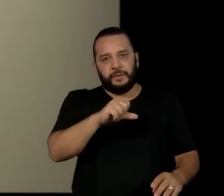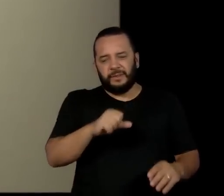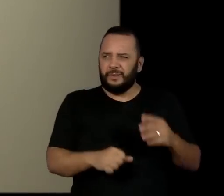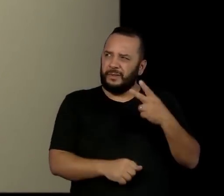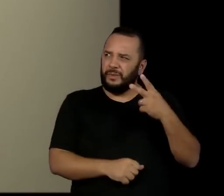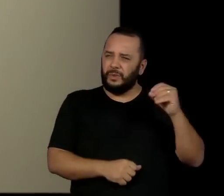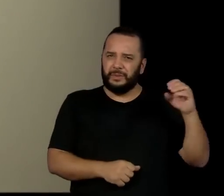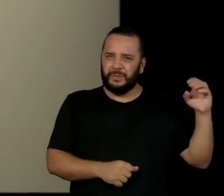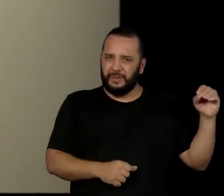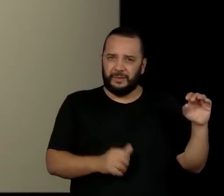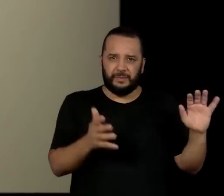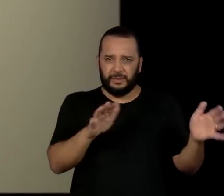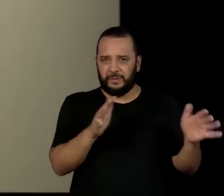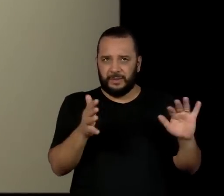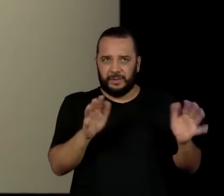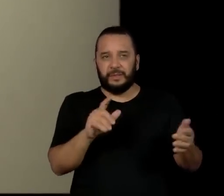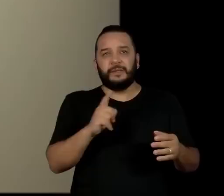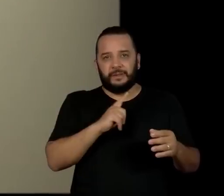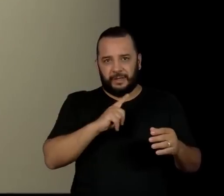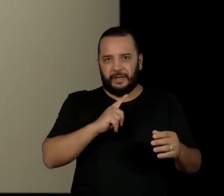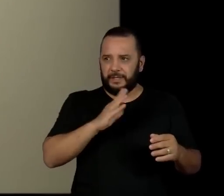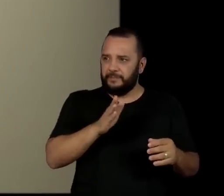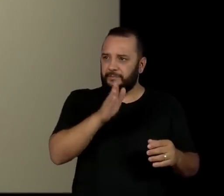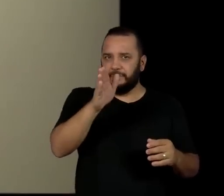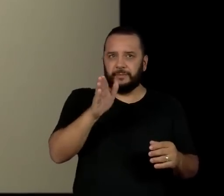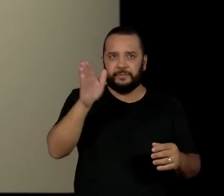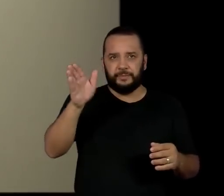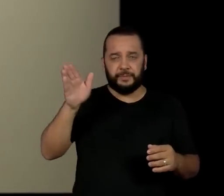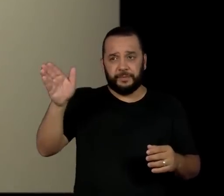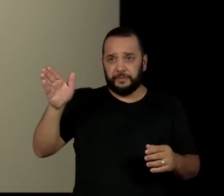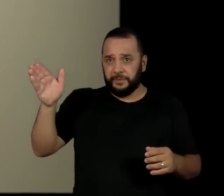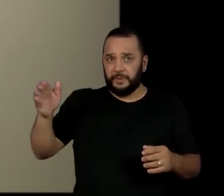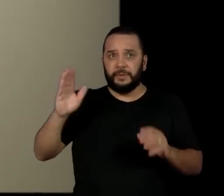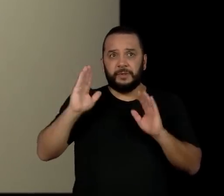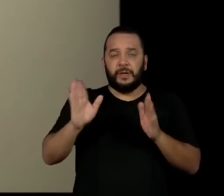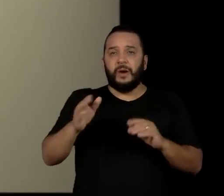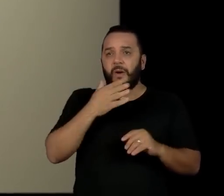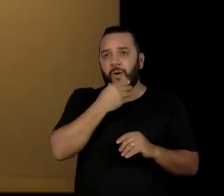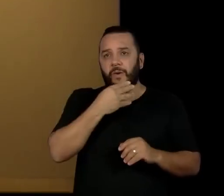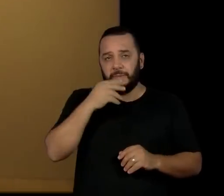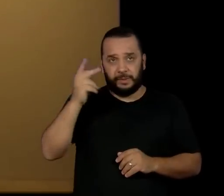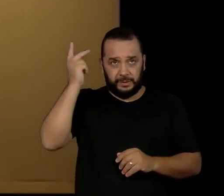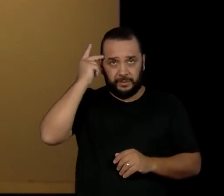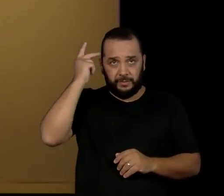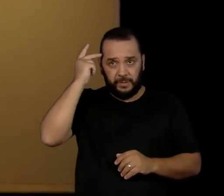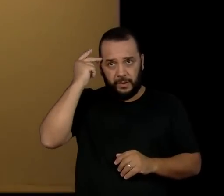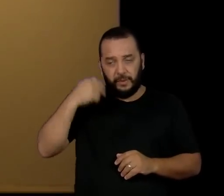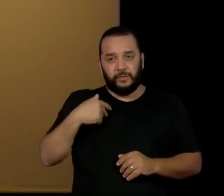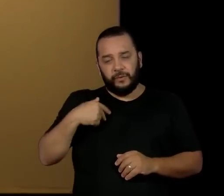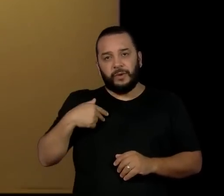O sol acordando a floresta. A floresta multiplicando a vida.